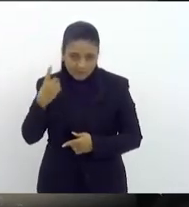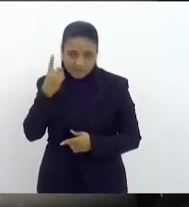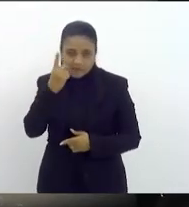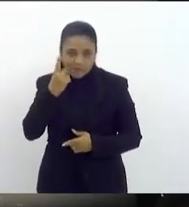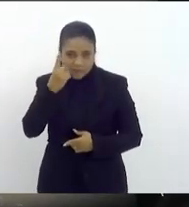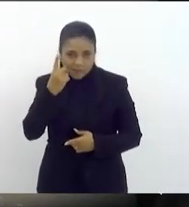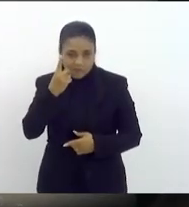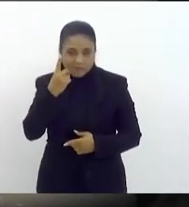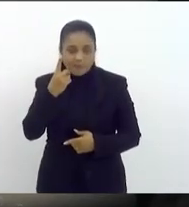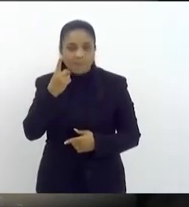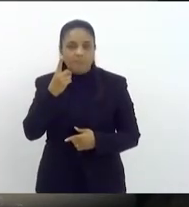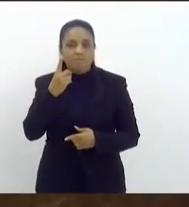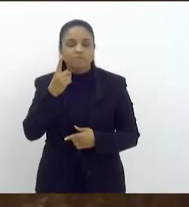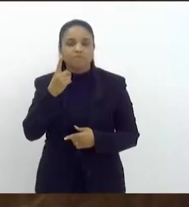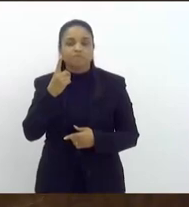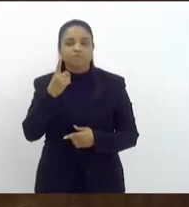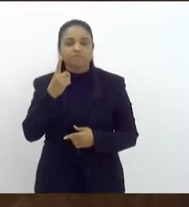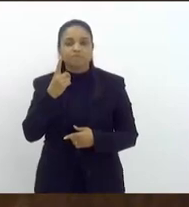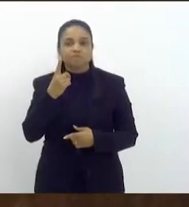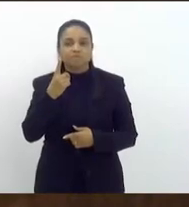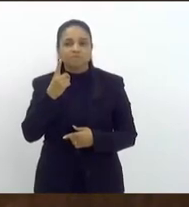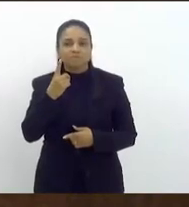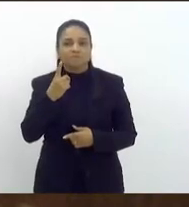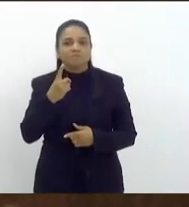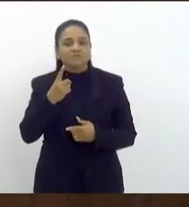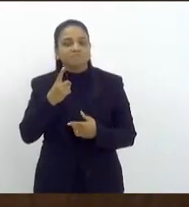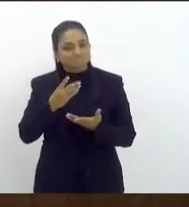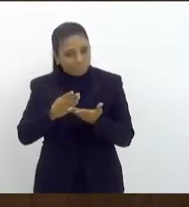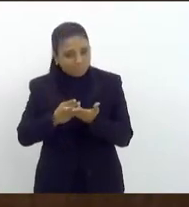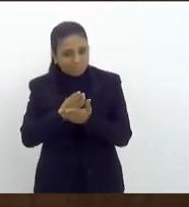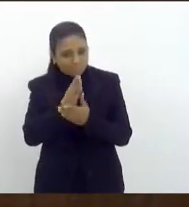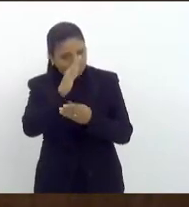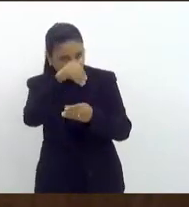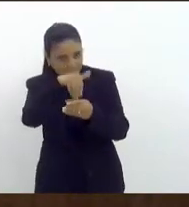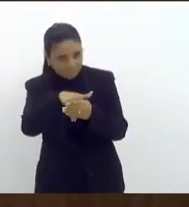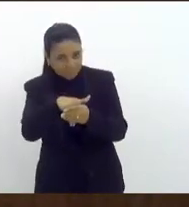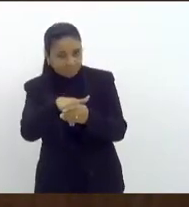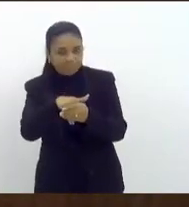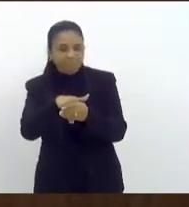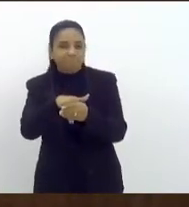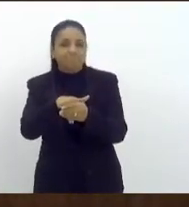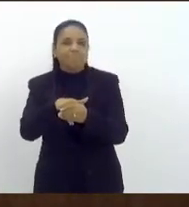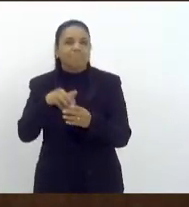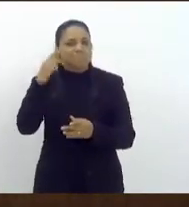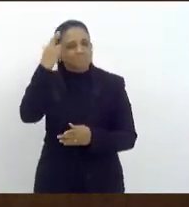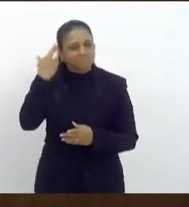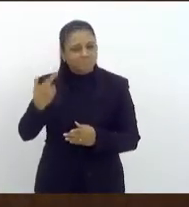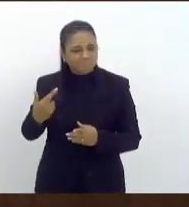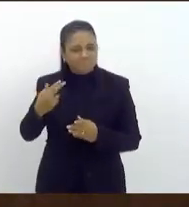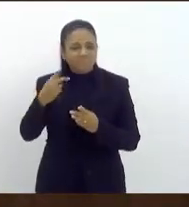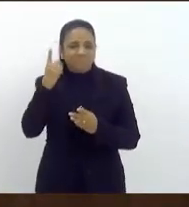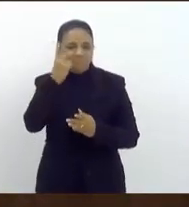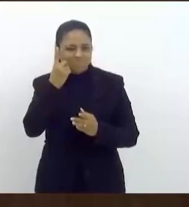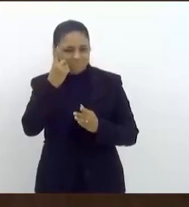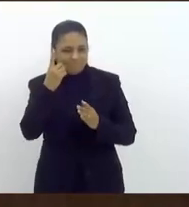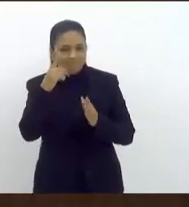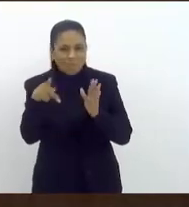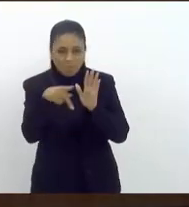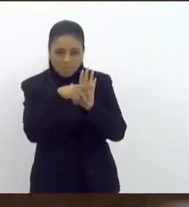o voto favorável a proposição da nobilíssima deputada Renata Souza